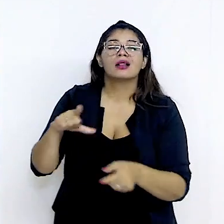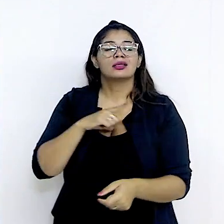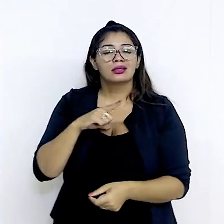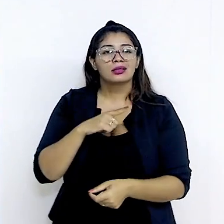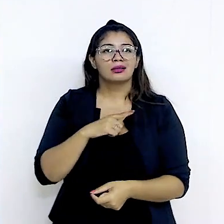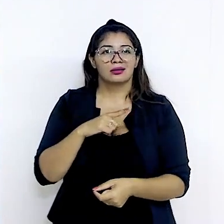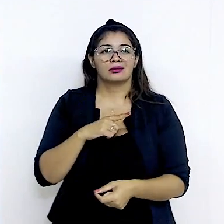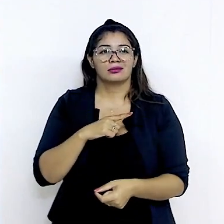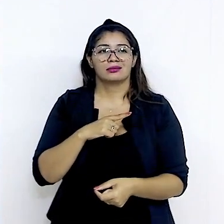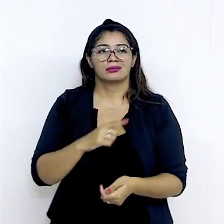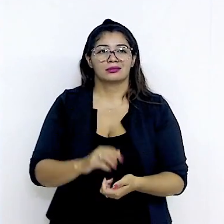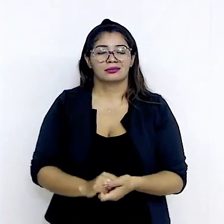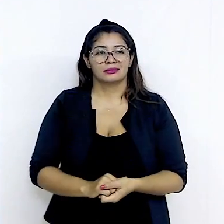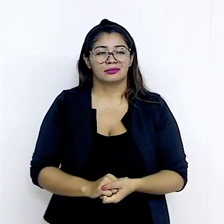atuado.